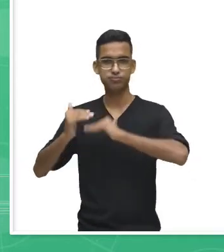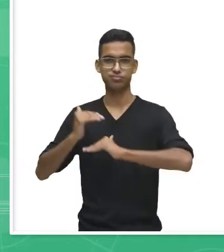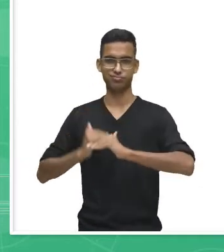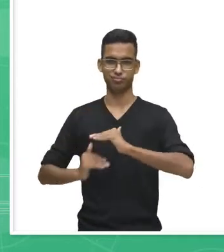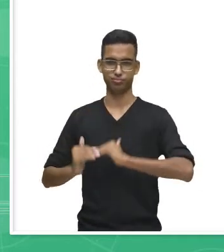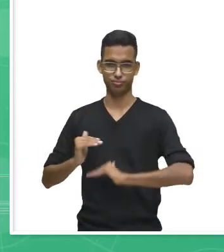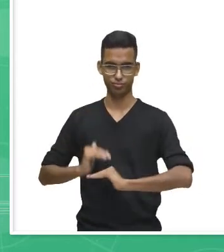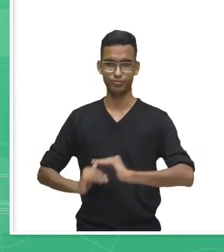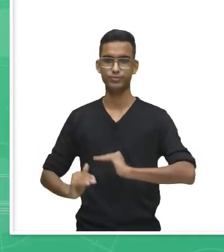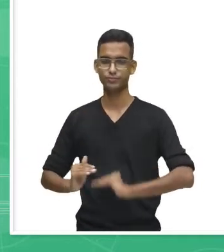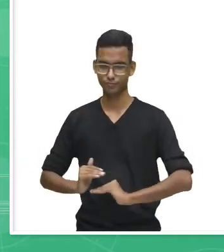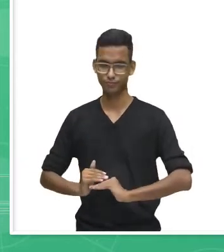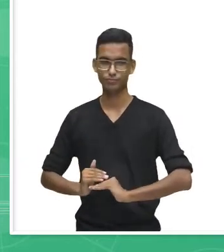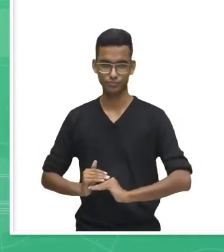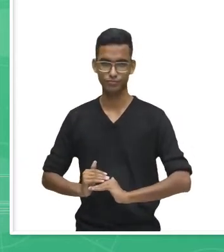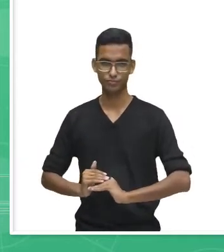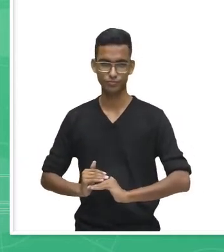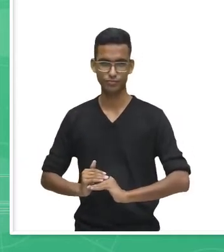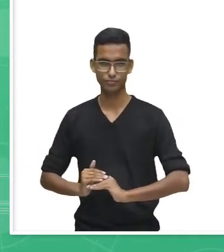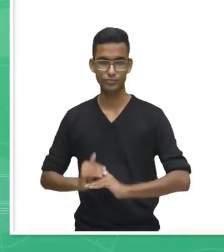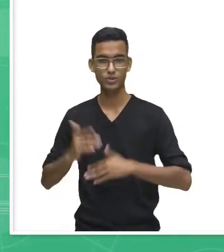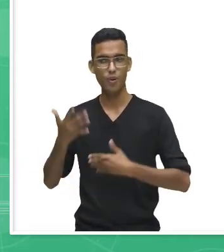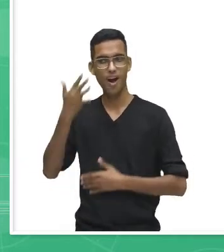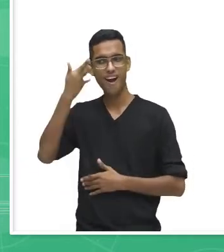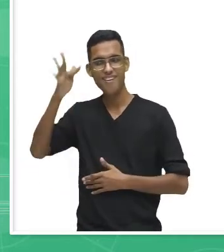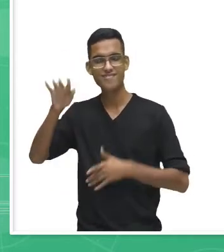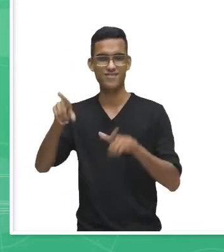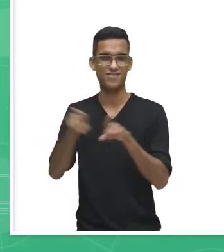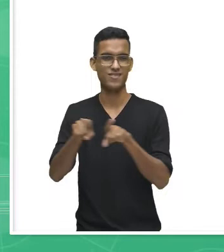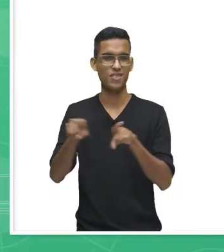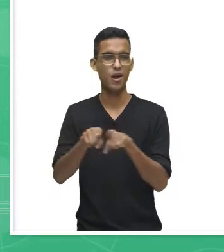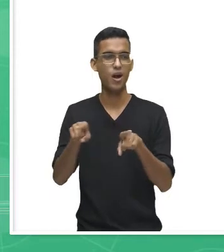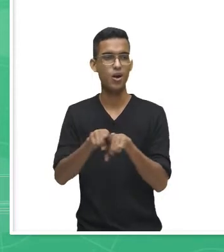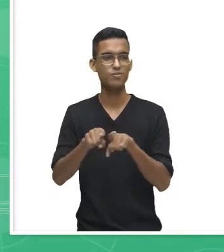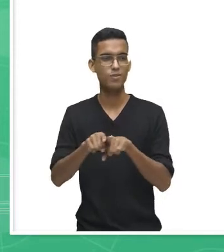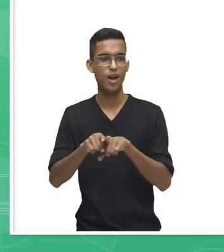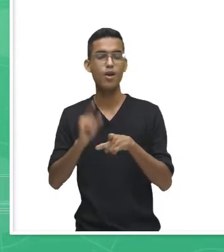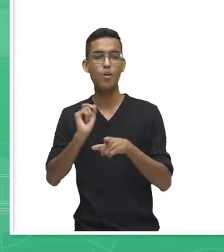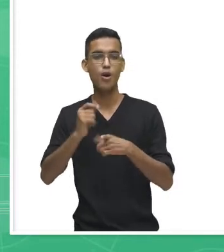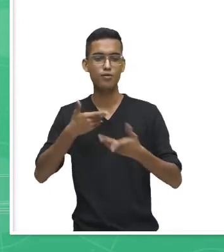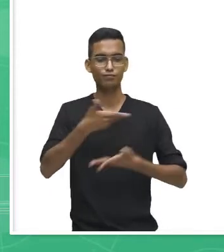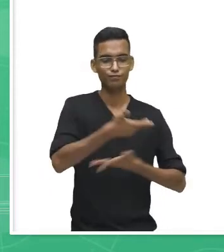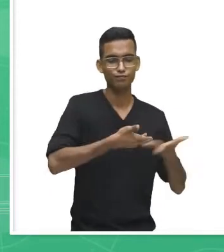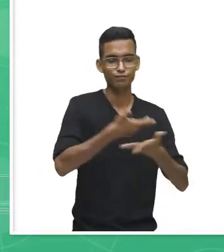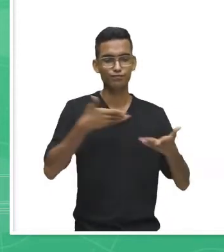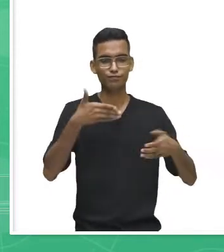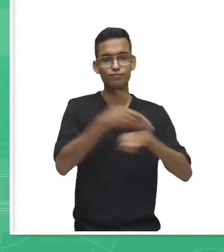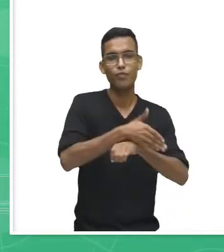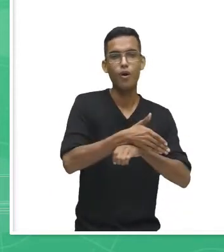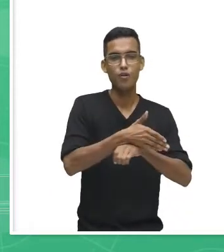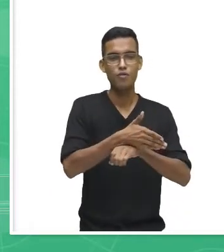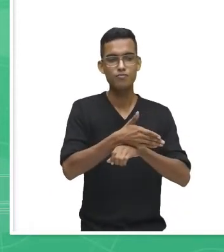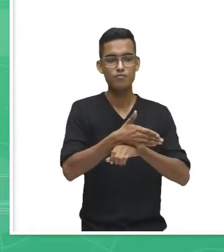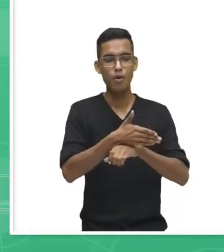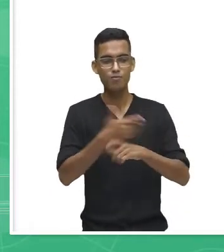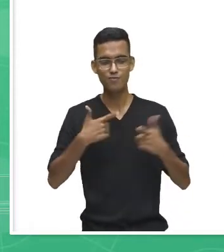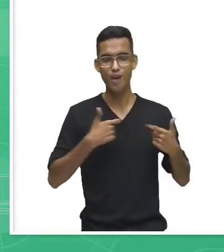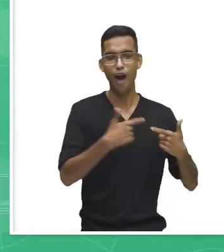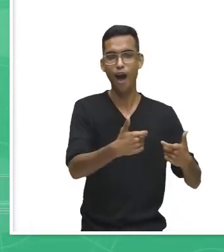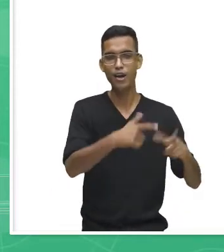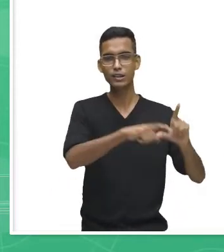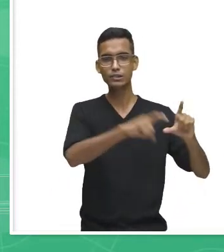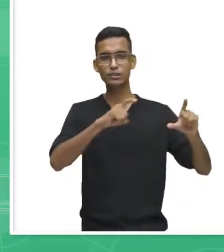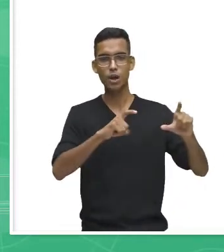se envolve na questão das guerras de independência que vão ocorrer lá nos Estados Unidos, porque como ela tinha